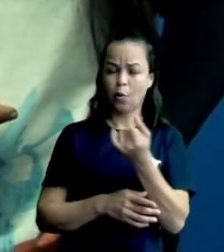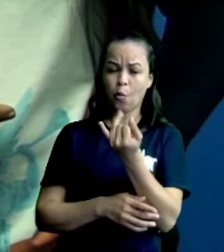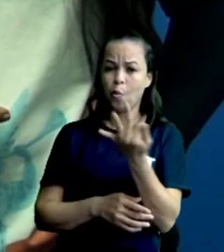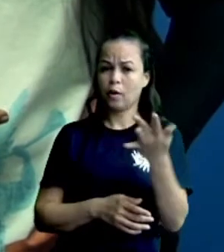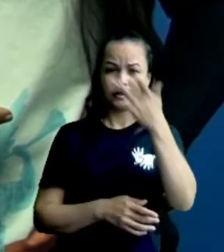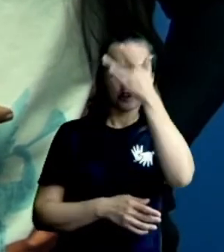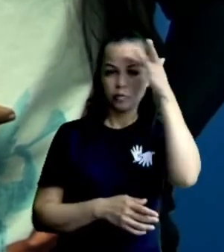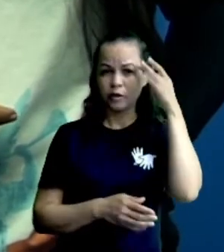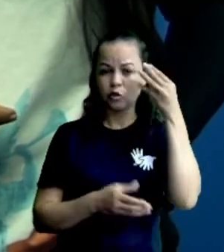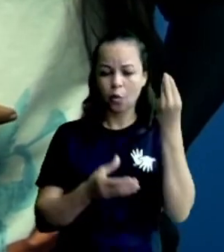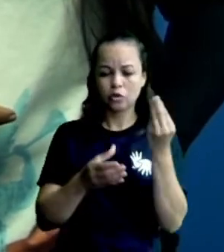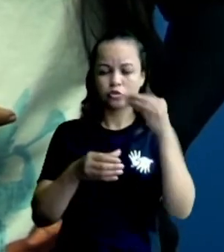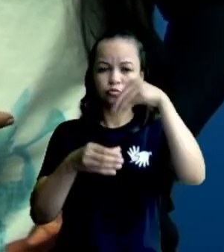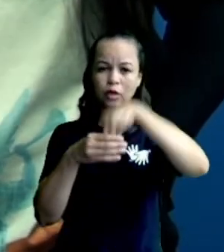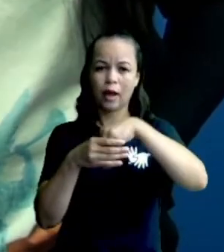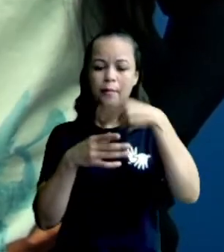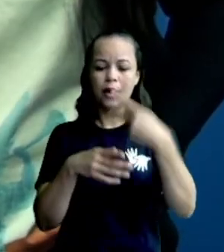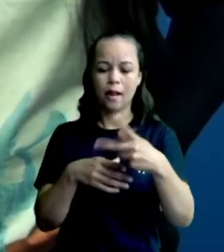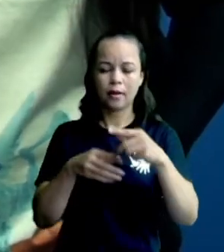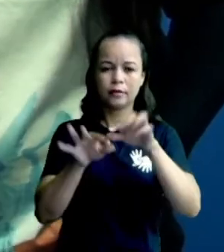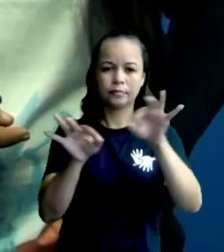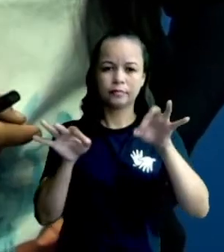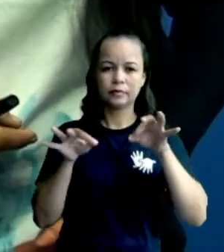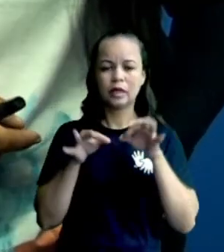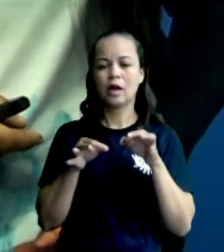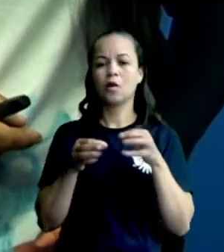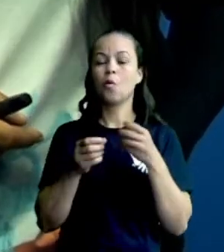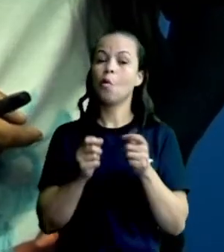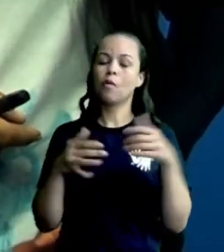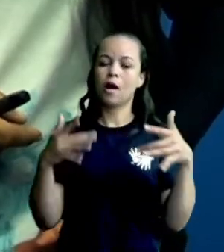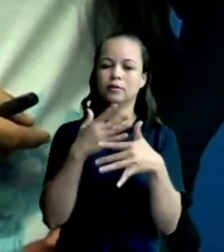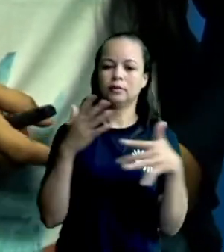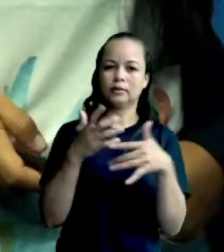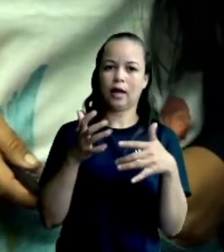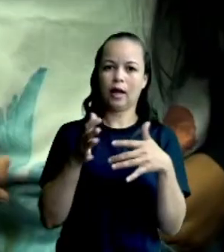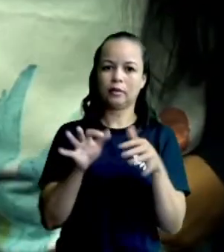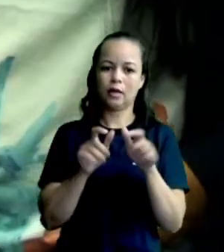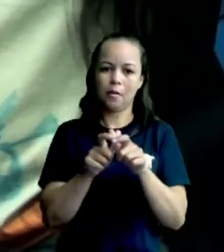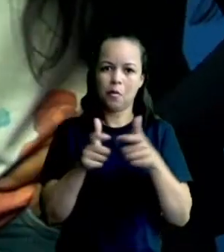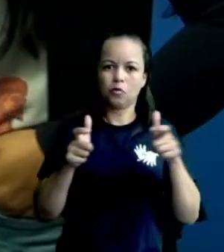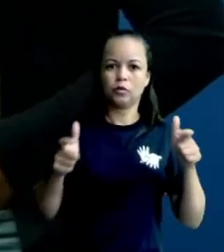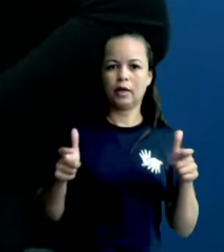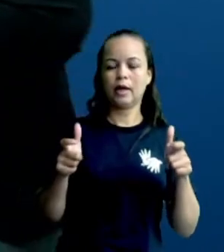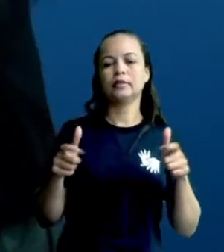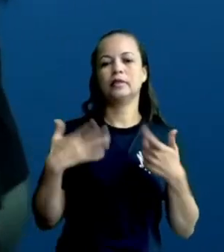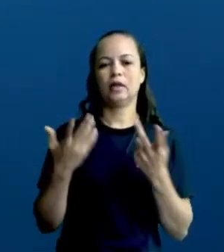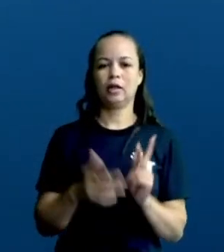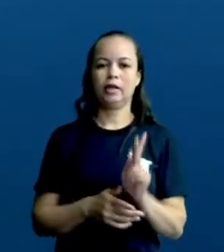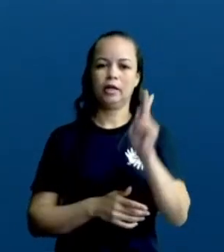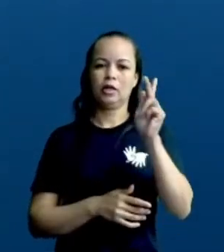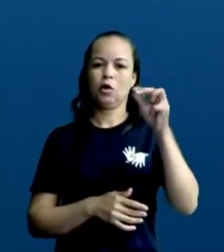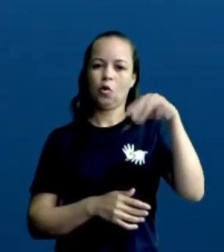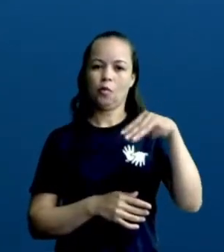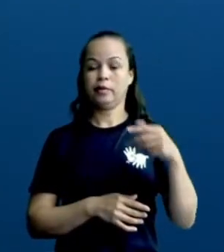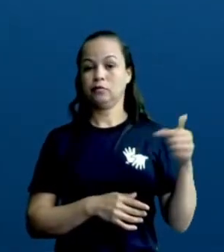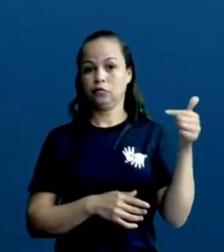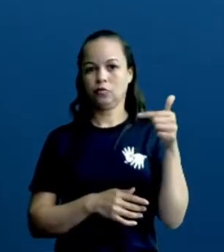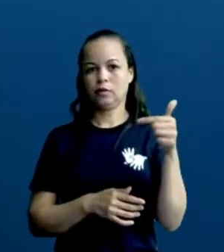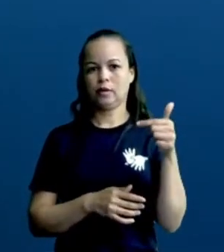ela é dada no sistema de medida em quilômetros quadrados, tá certo? Vamos voltar lá.